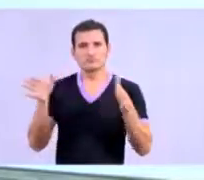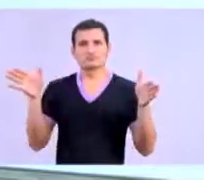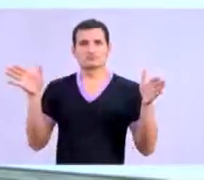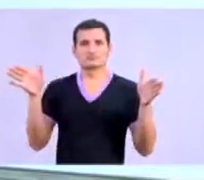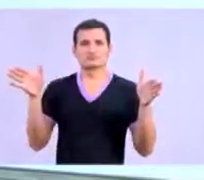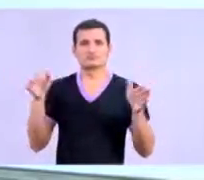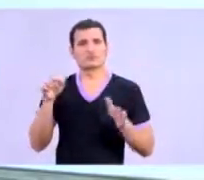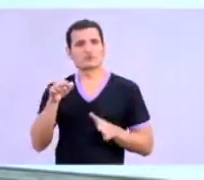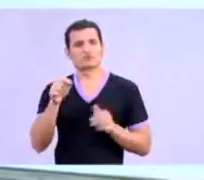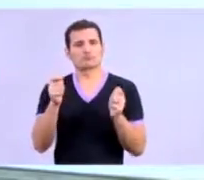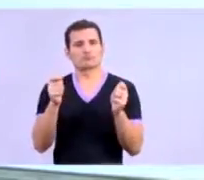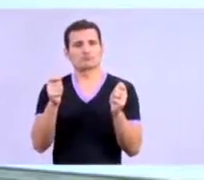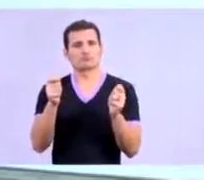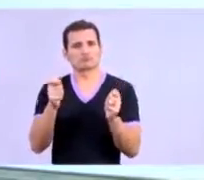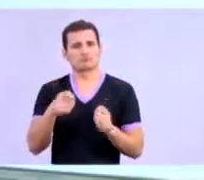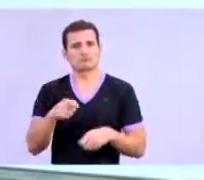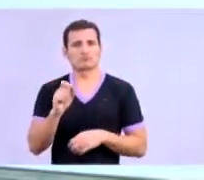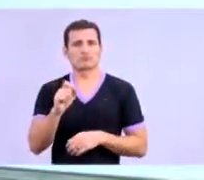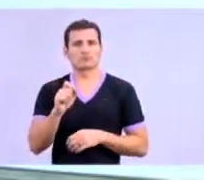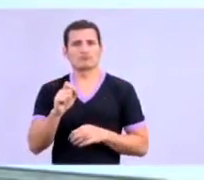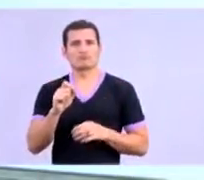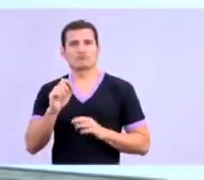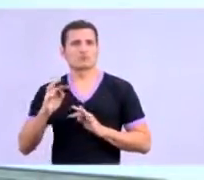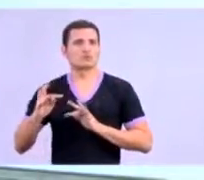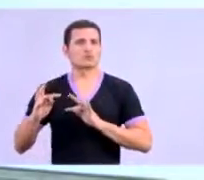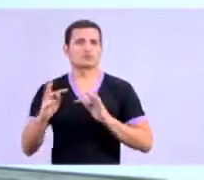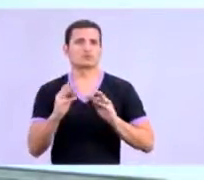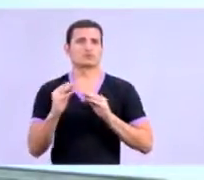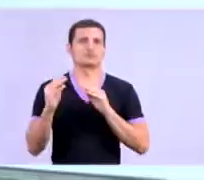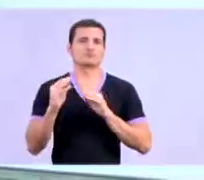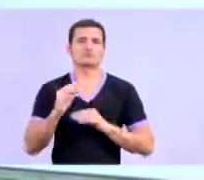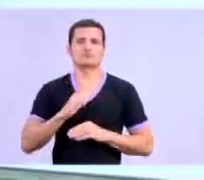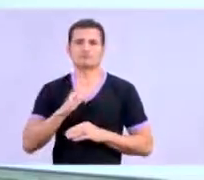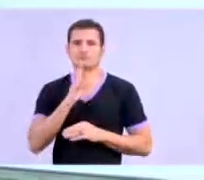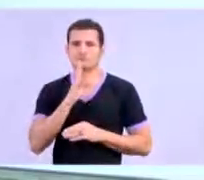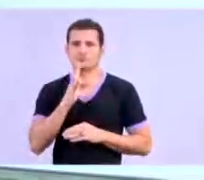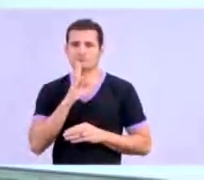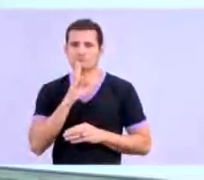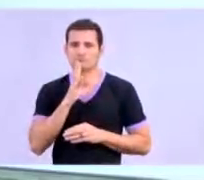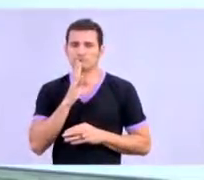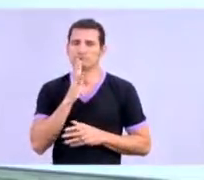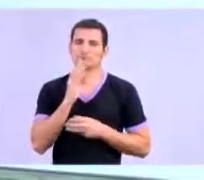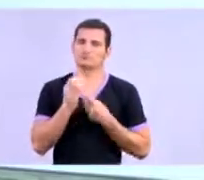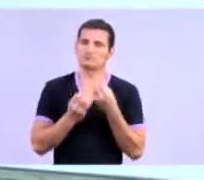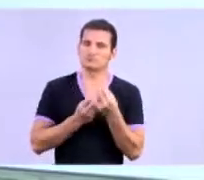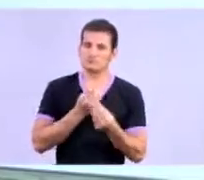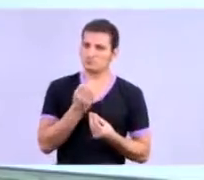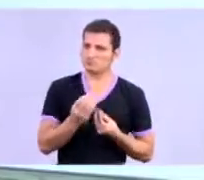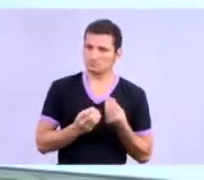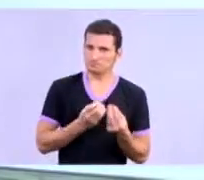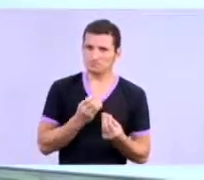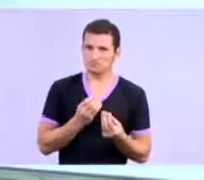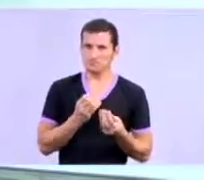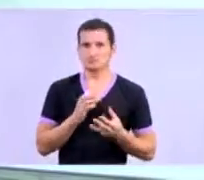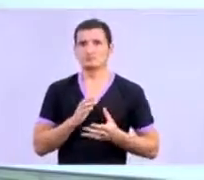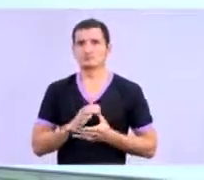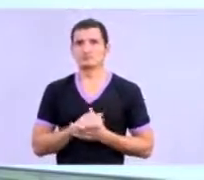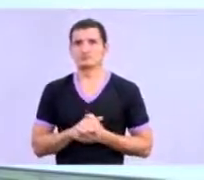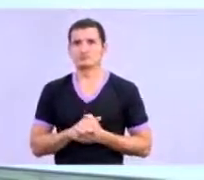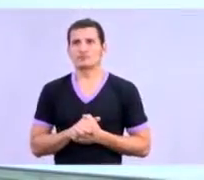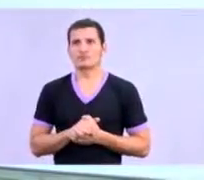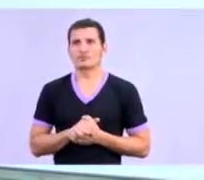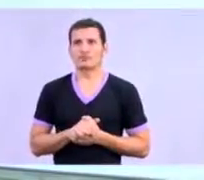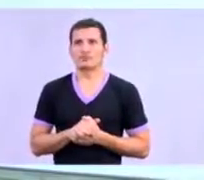permitem que todos tenham conhecimento como que acontece, né? Como eles funcionam, e aí,